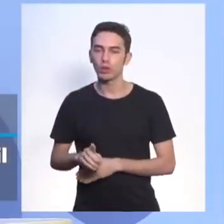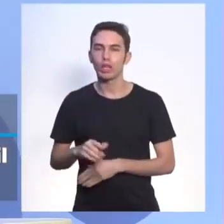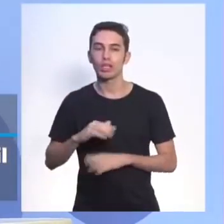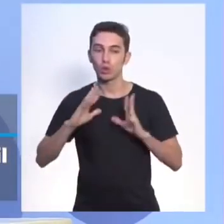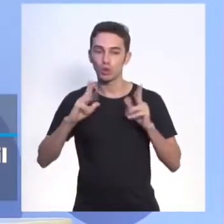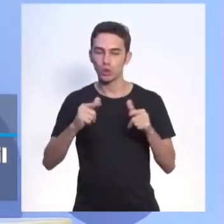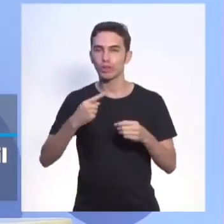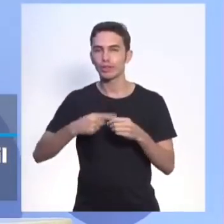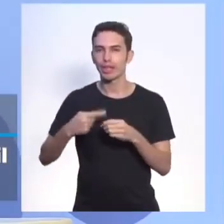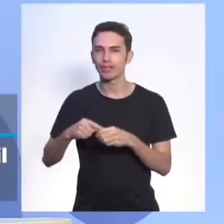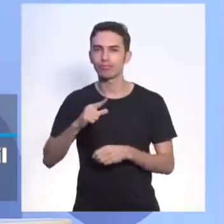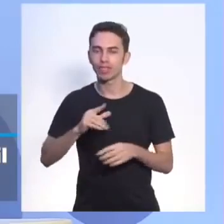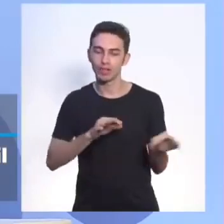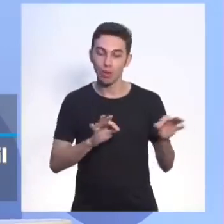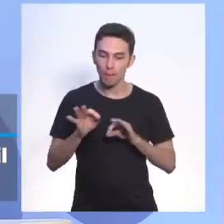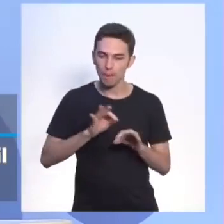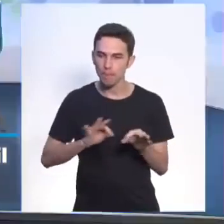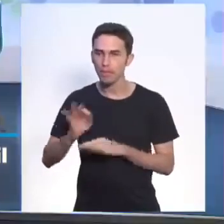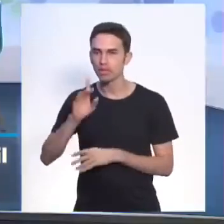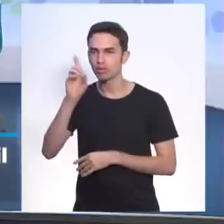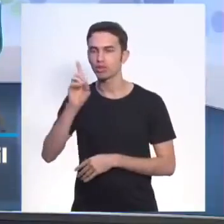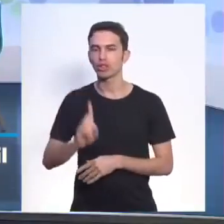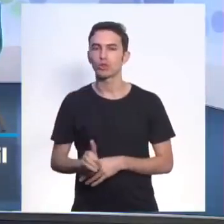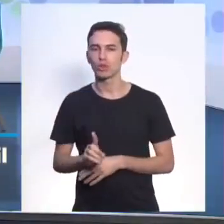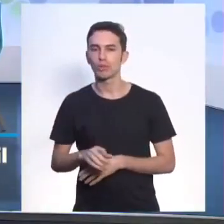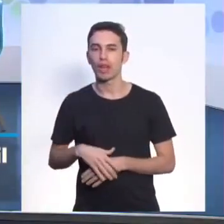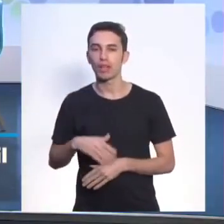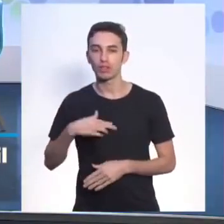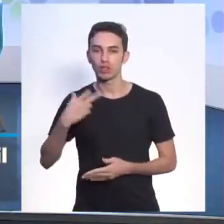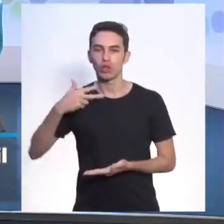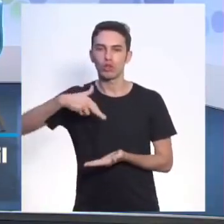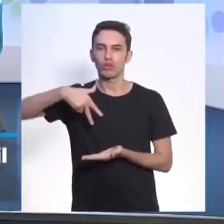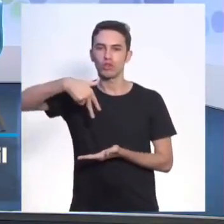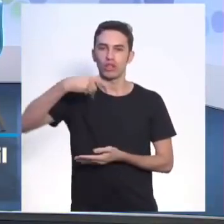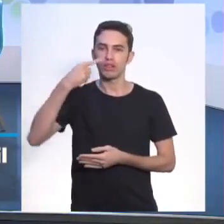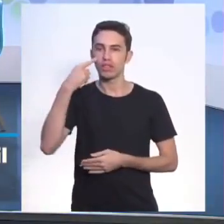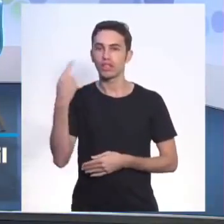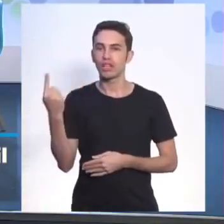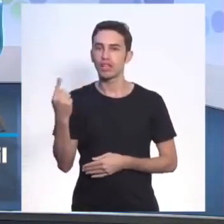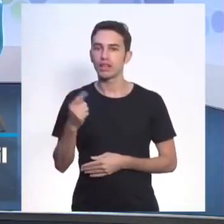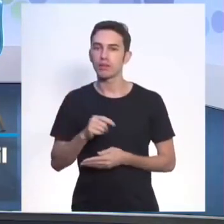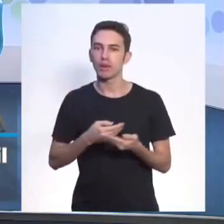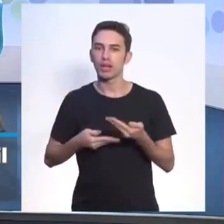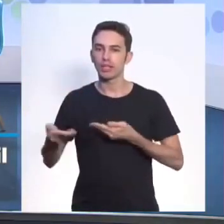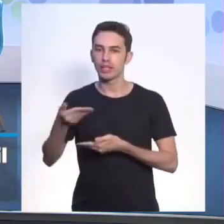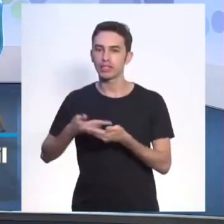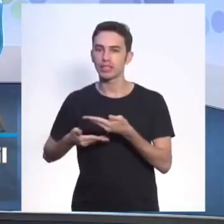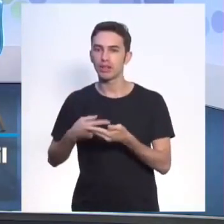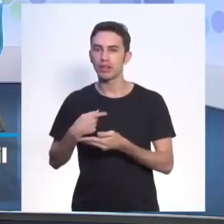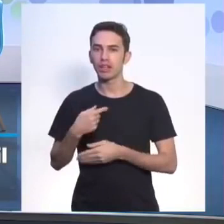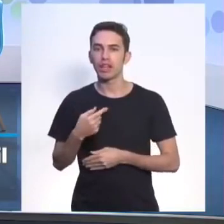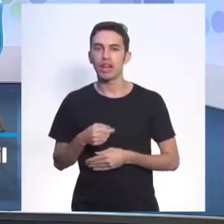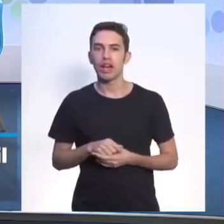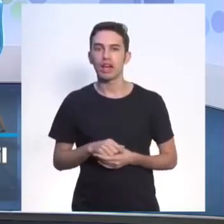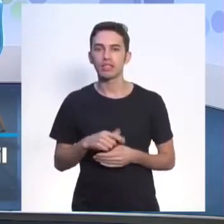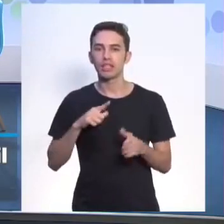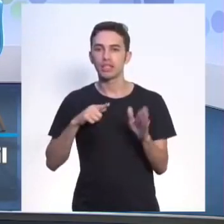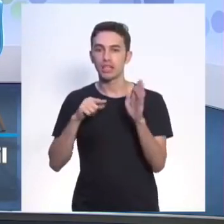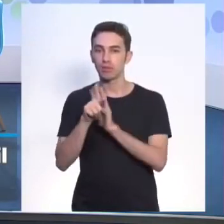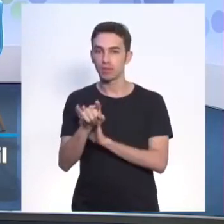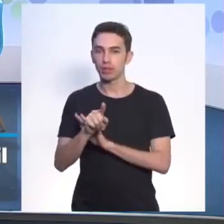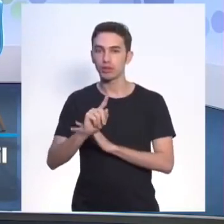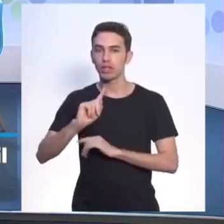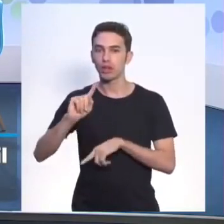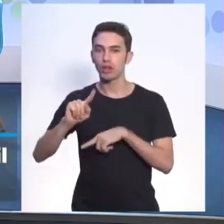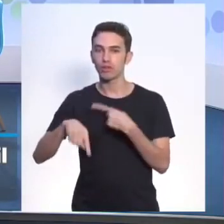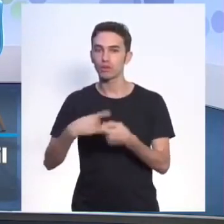plano diretor. Vamos então voltar aqui na lousa, deixa eu levantar aqui da interação. Nós estamos aqui com a questão disparadora, vamos